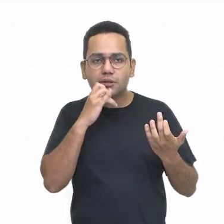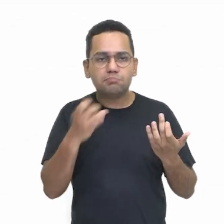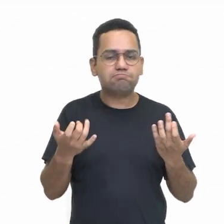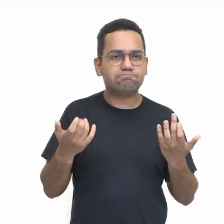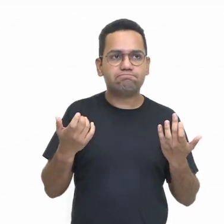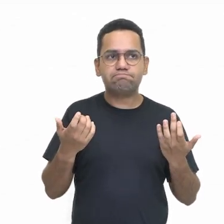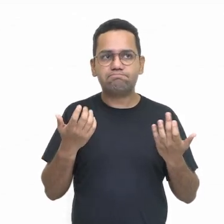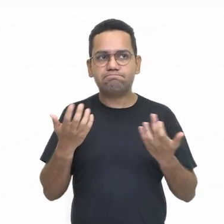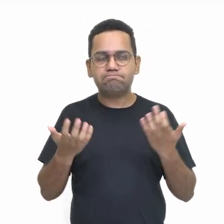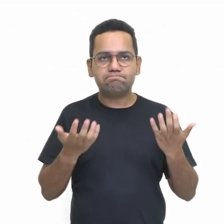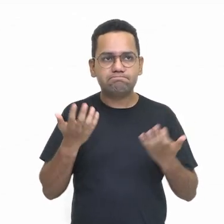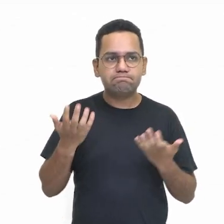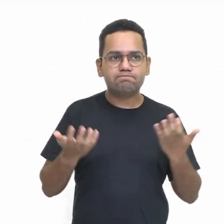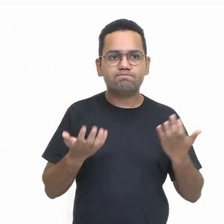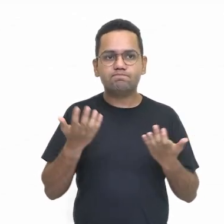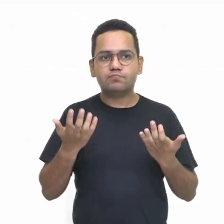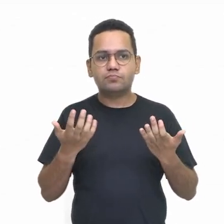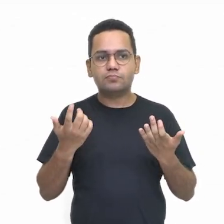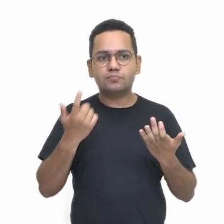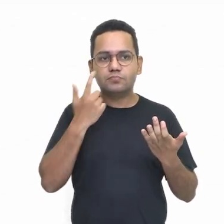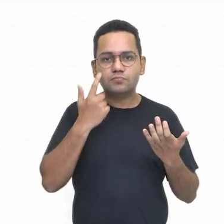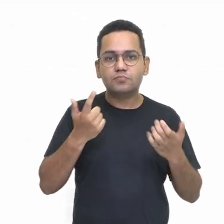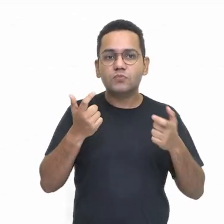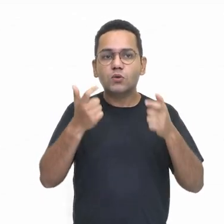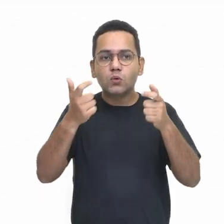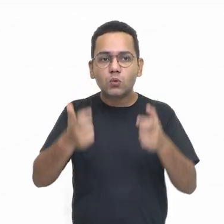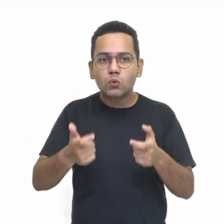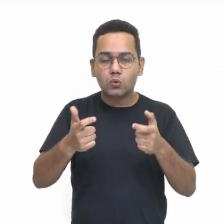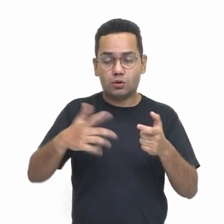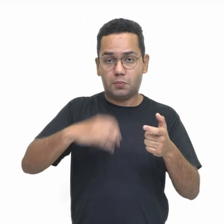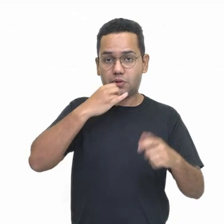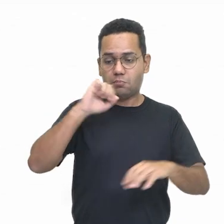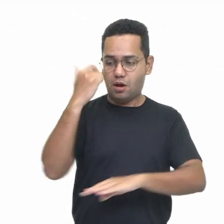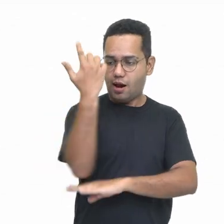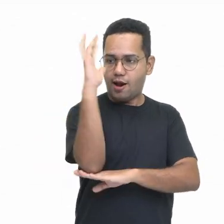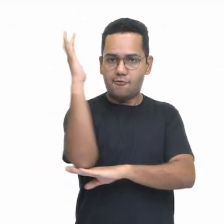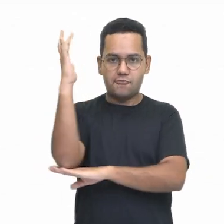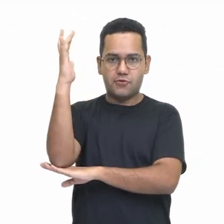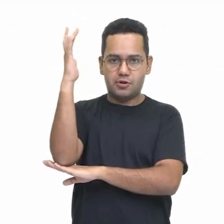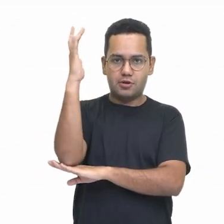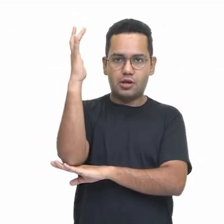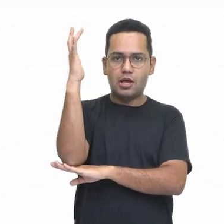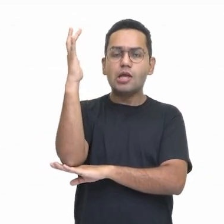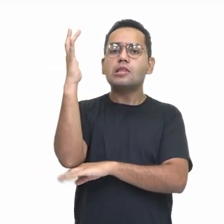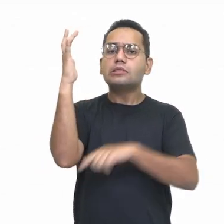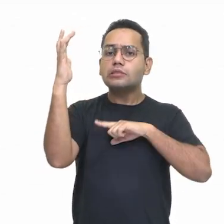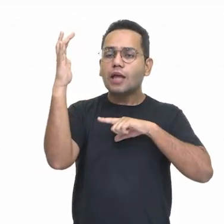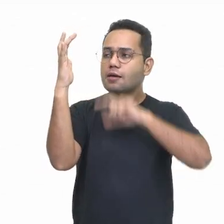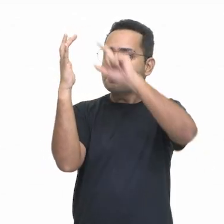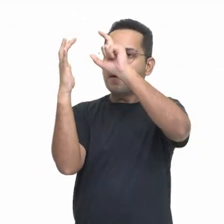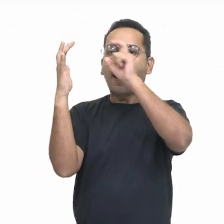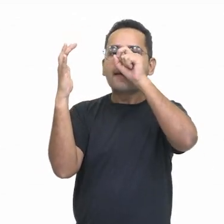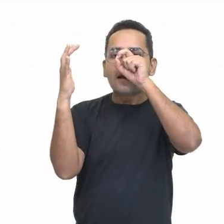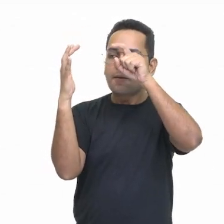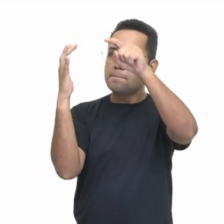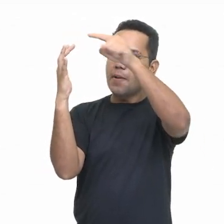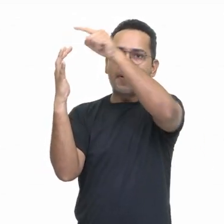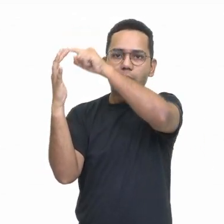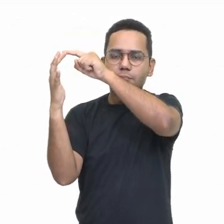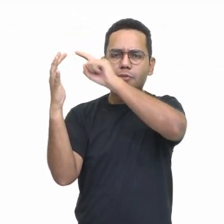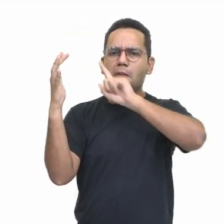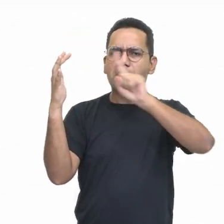no local eh nas árvores no topo das Árvores Então você não vai ver